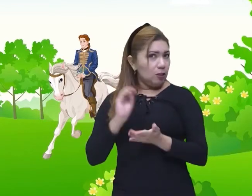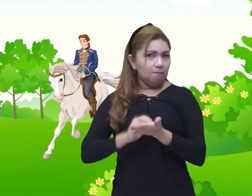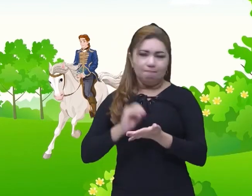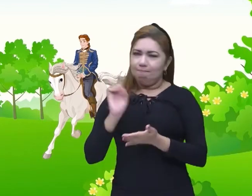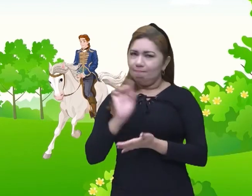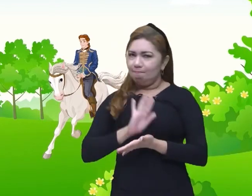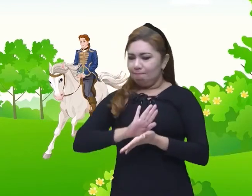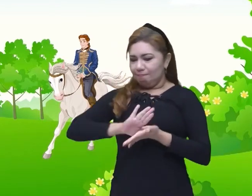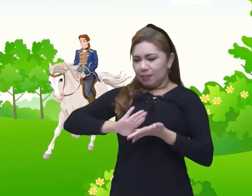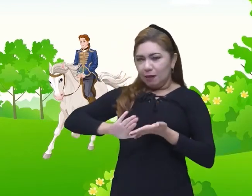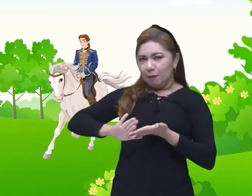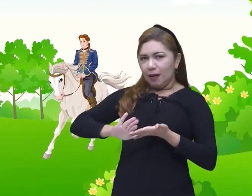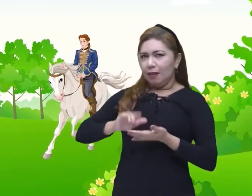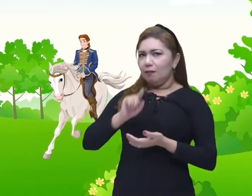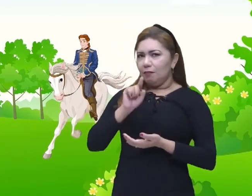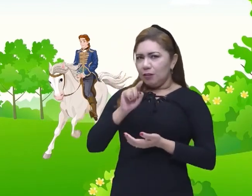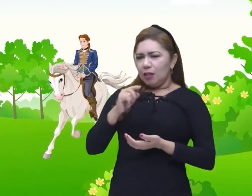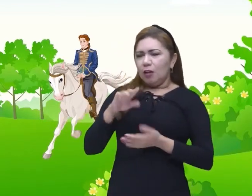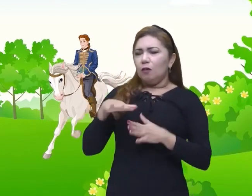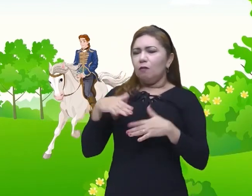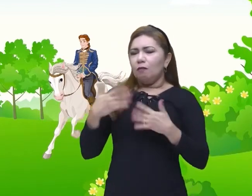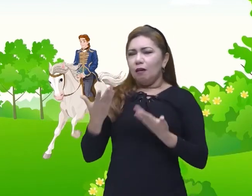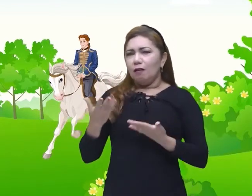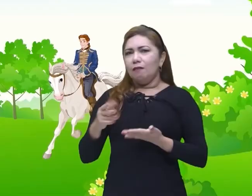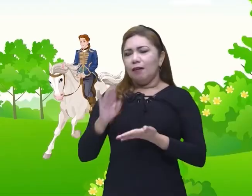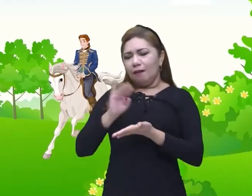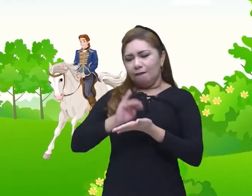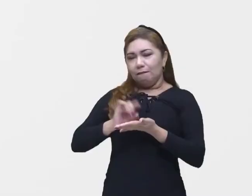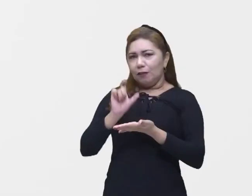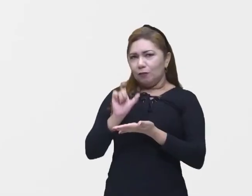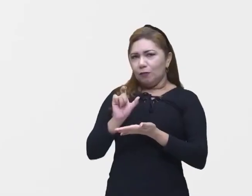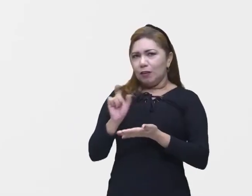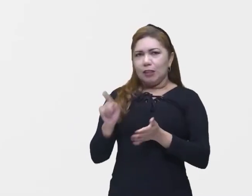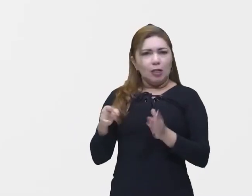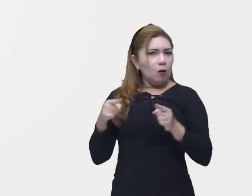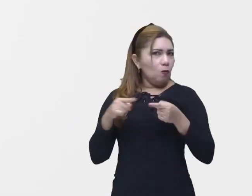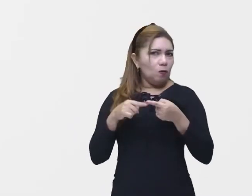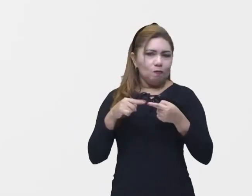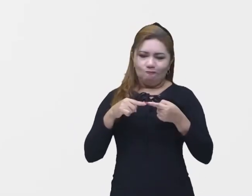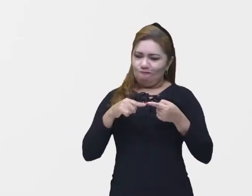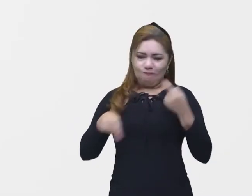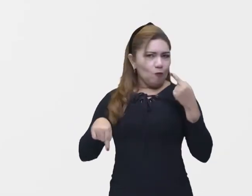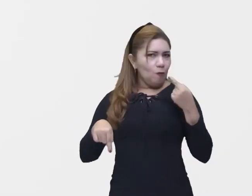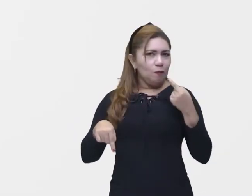é este conto e qual é a figura que não faz parte. Observe.